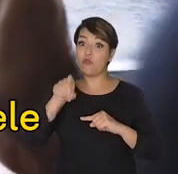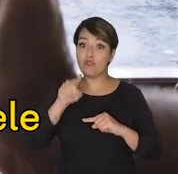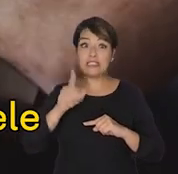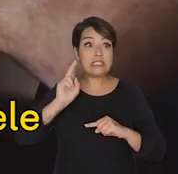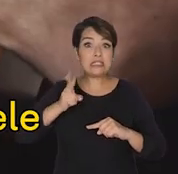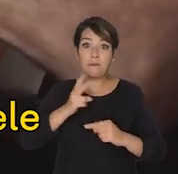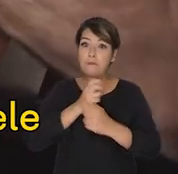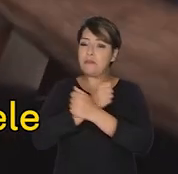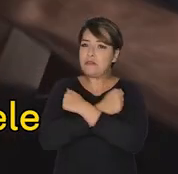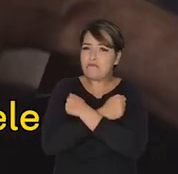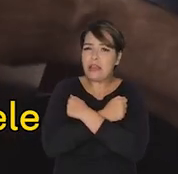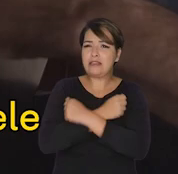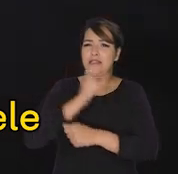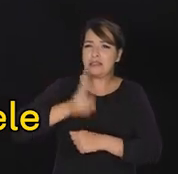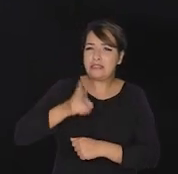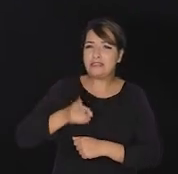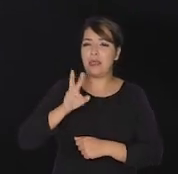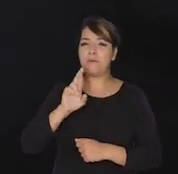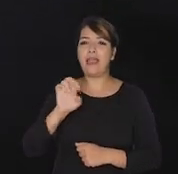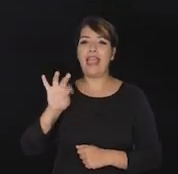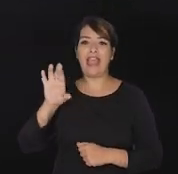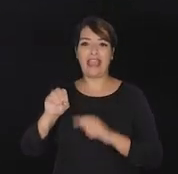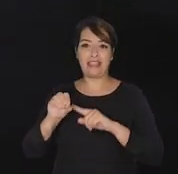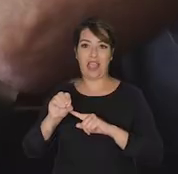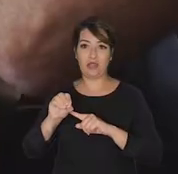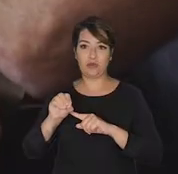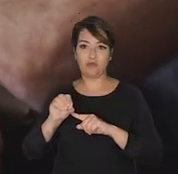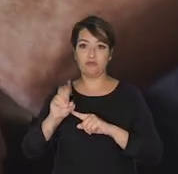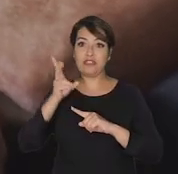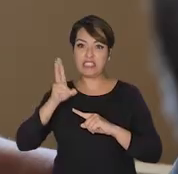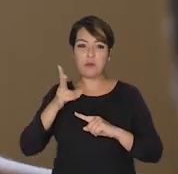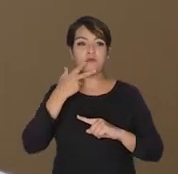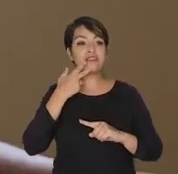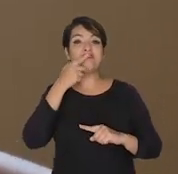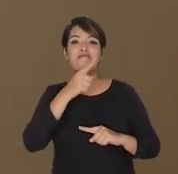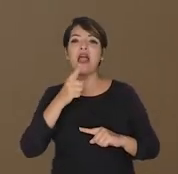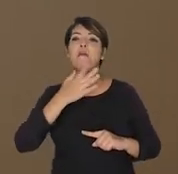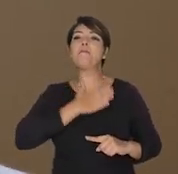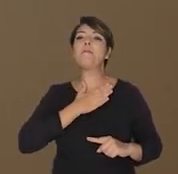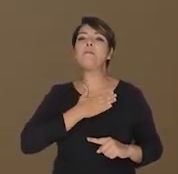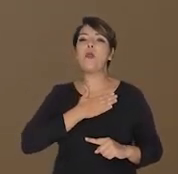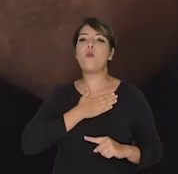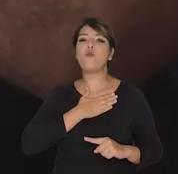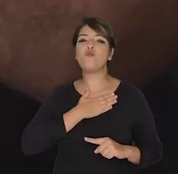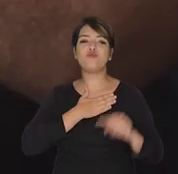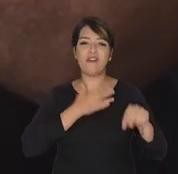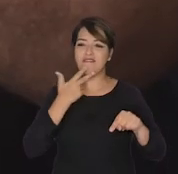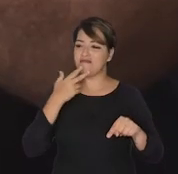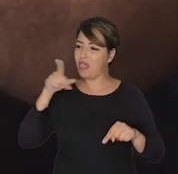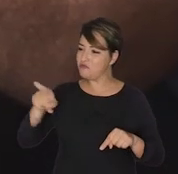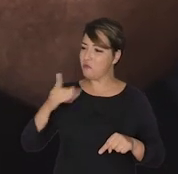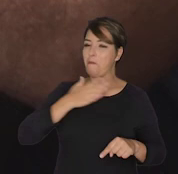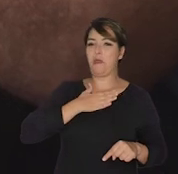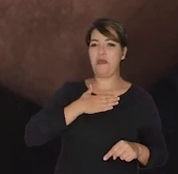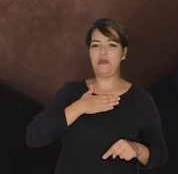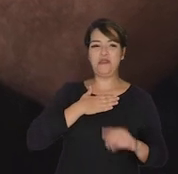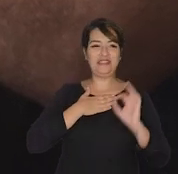Ele não admitia que ninguém chegasse perto dele quando ele era bebê. Ah, é? Ele é meu. Ele é meu?